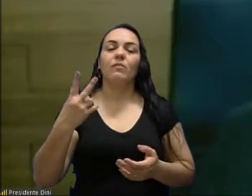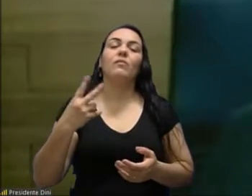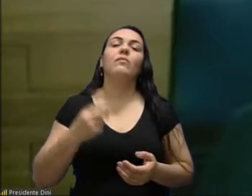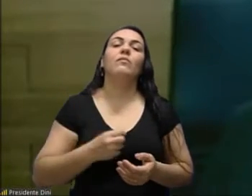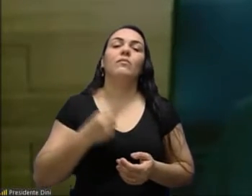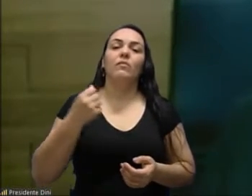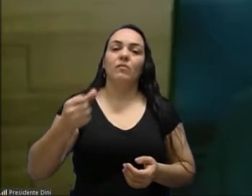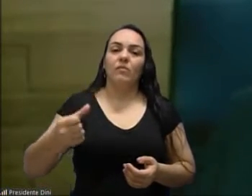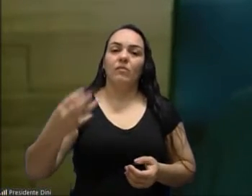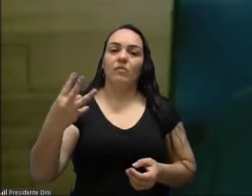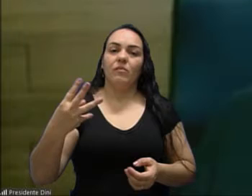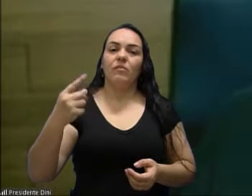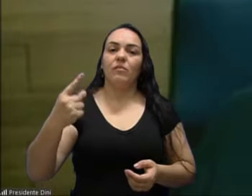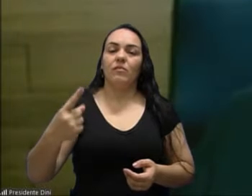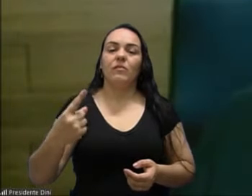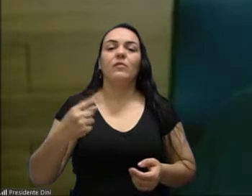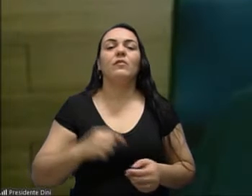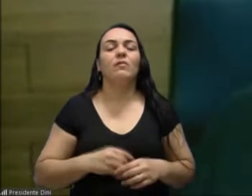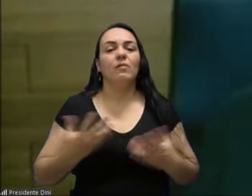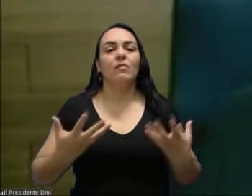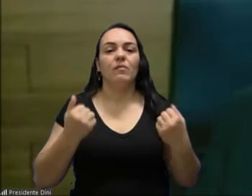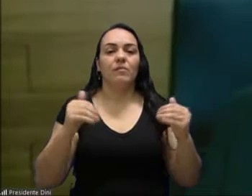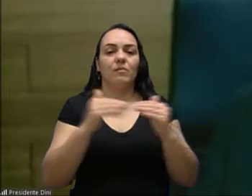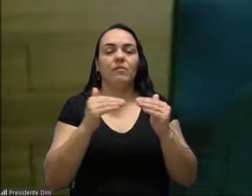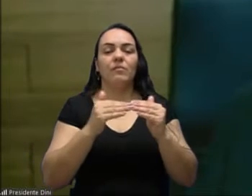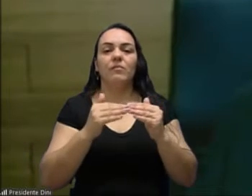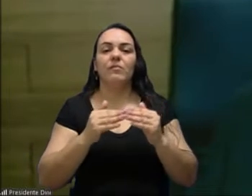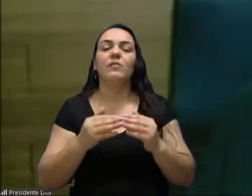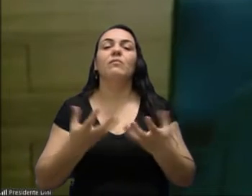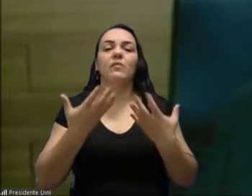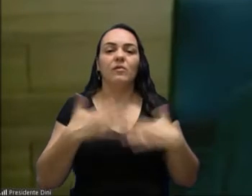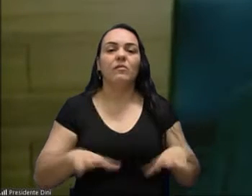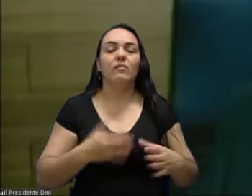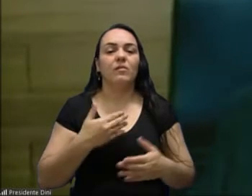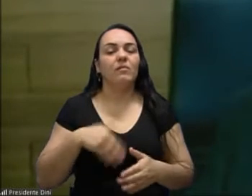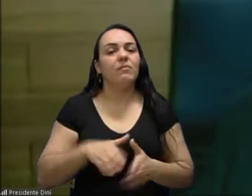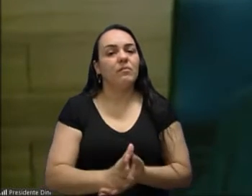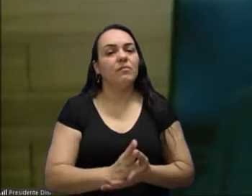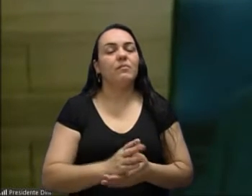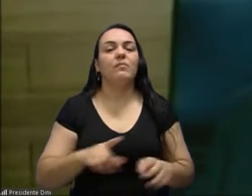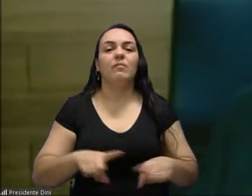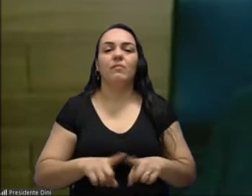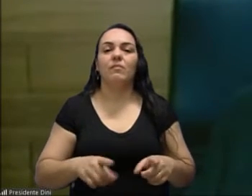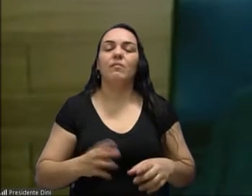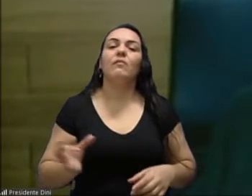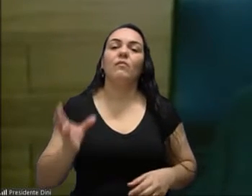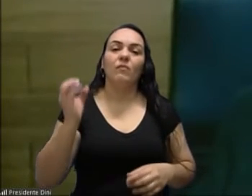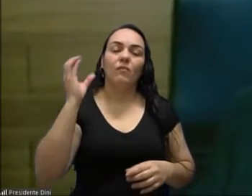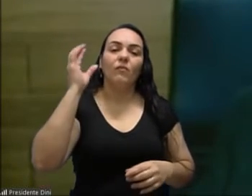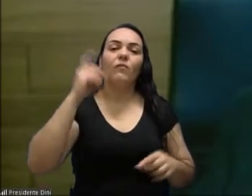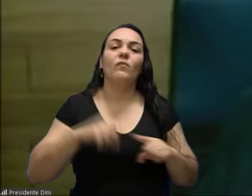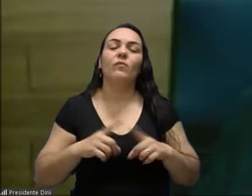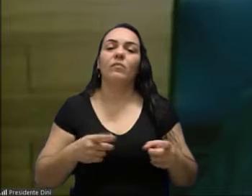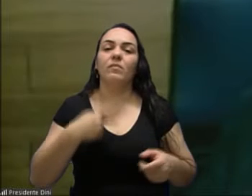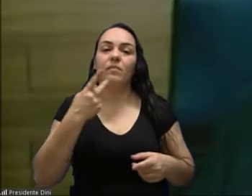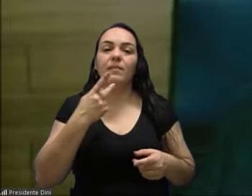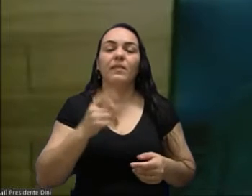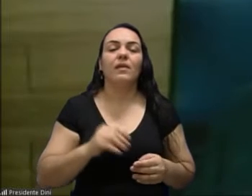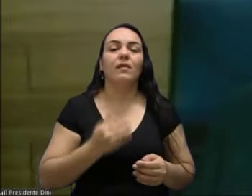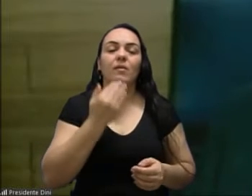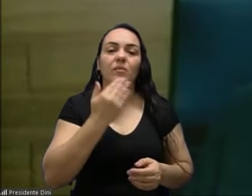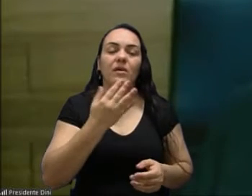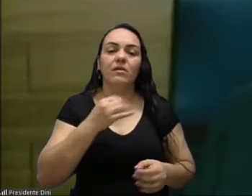permaneçam como estão, os contratos se manifestam, está aprovado. Requerimento 1143, a vereadora Fernanda Garcia, solicita do Executivo Informações